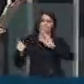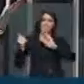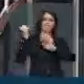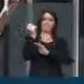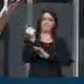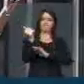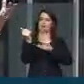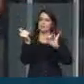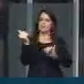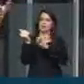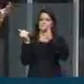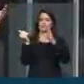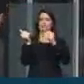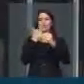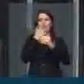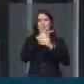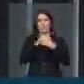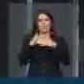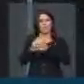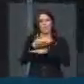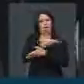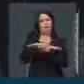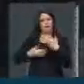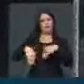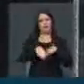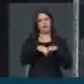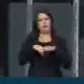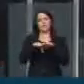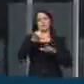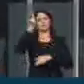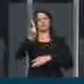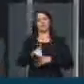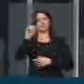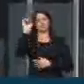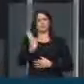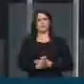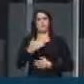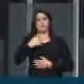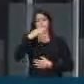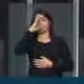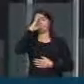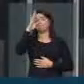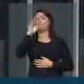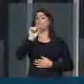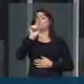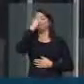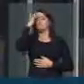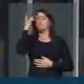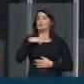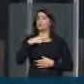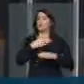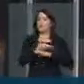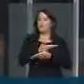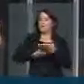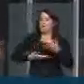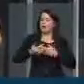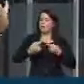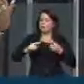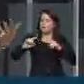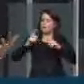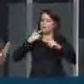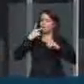inimaginável na democratização de direitos no Brasil, particularmente para aqueles que embalaram todos os